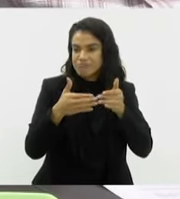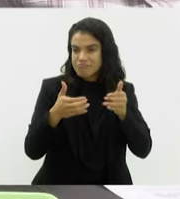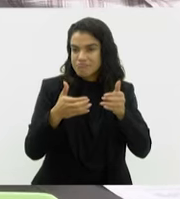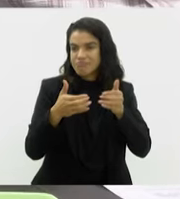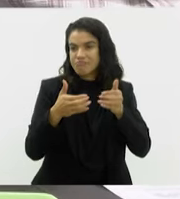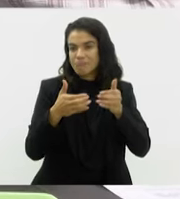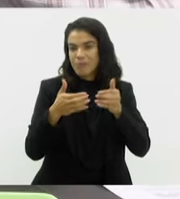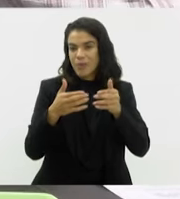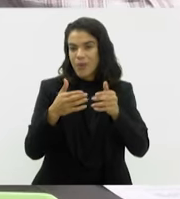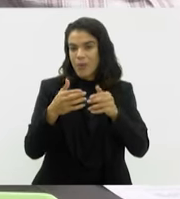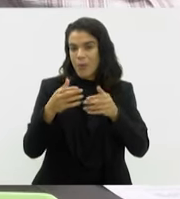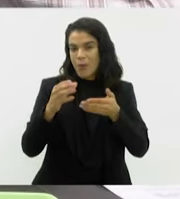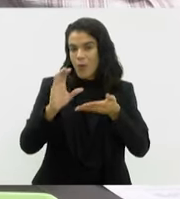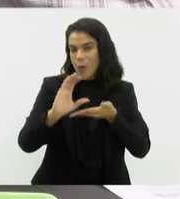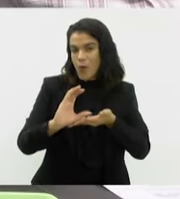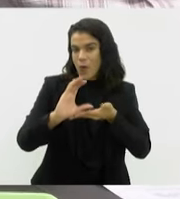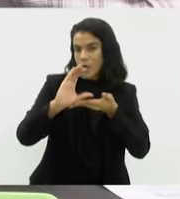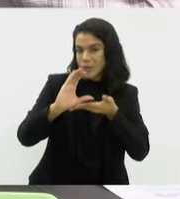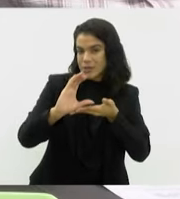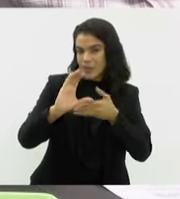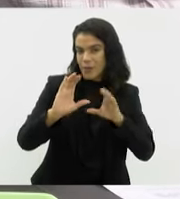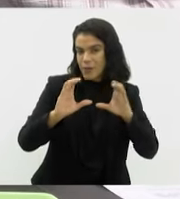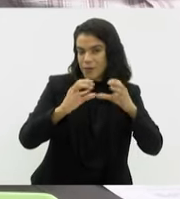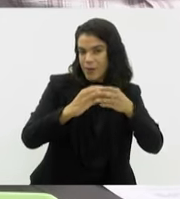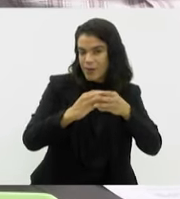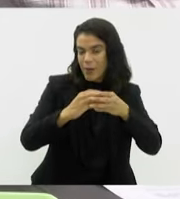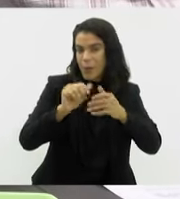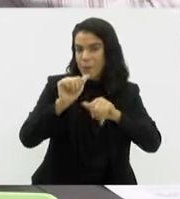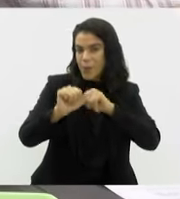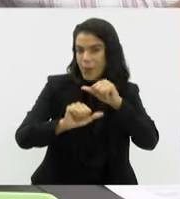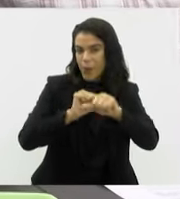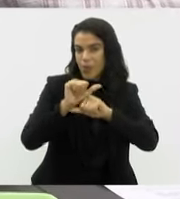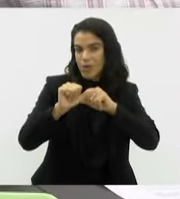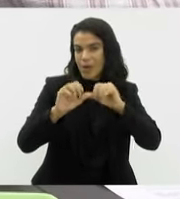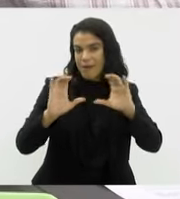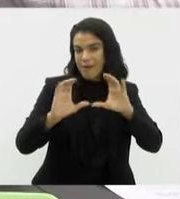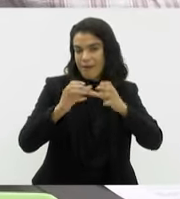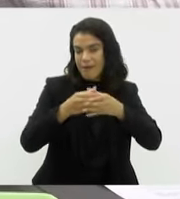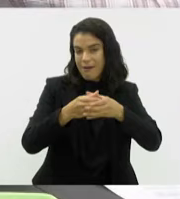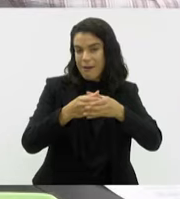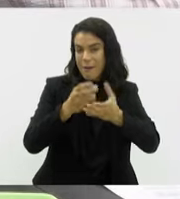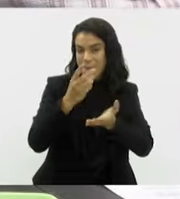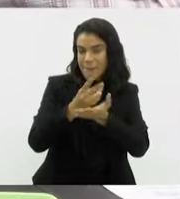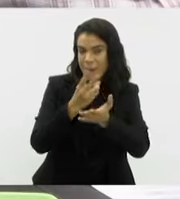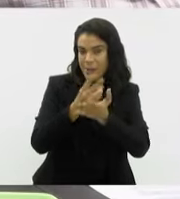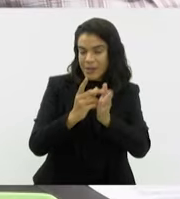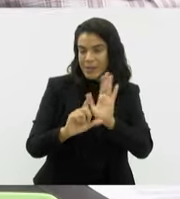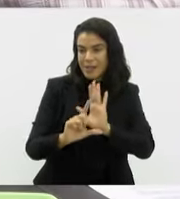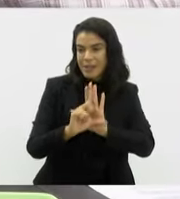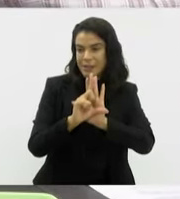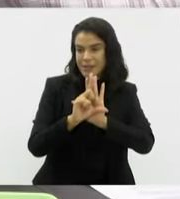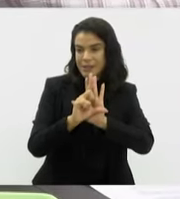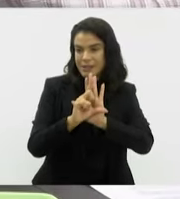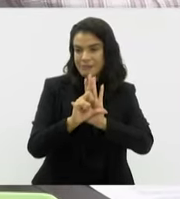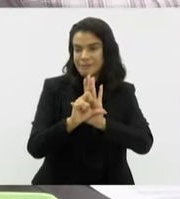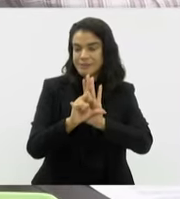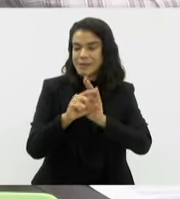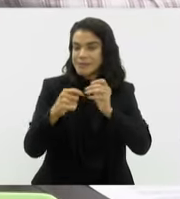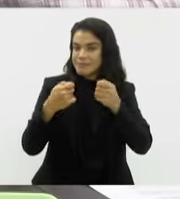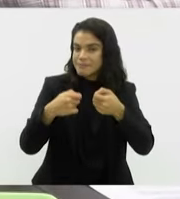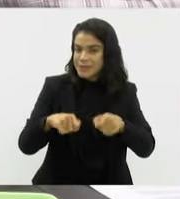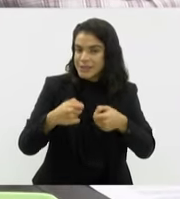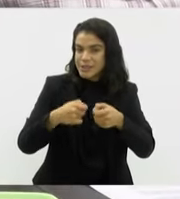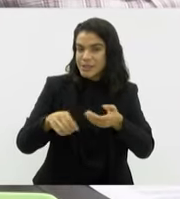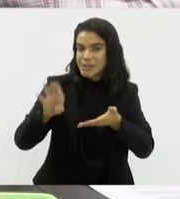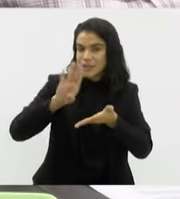por conselhos e a composição dos conselhos muda, entendo eu que para manter a legalidade deveria se